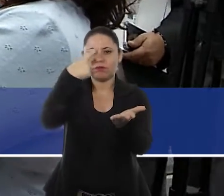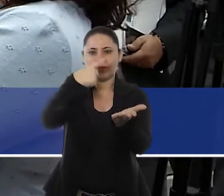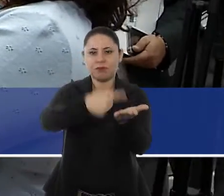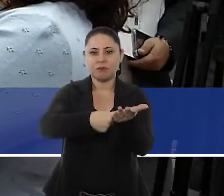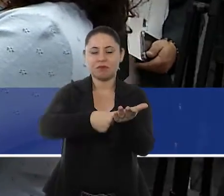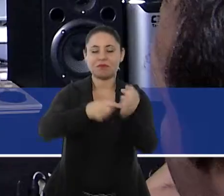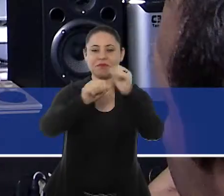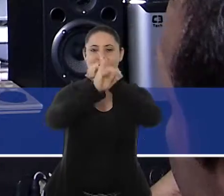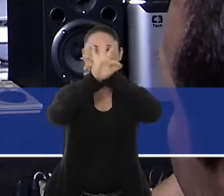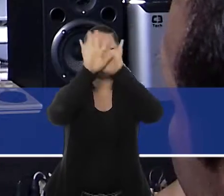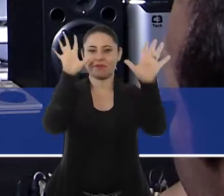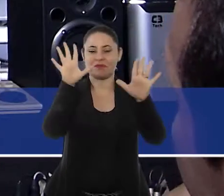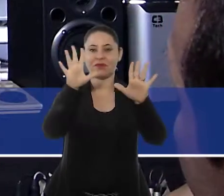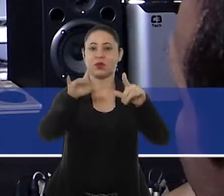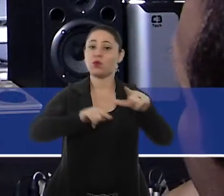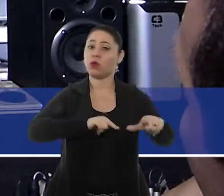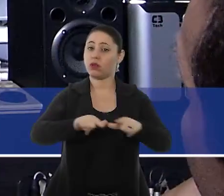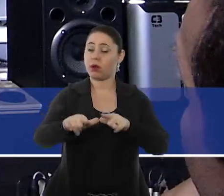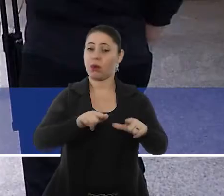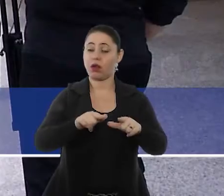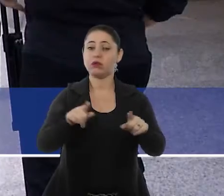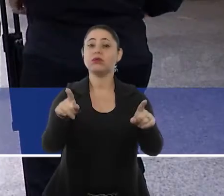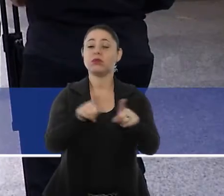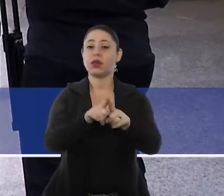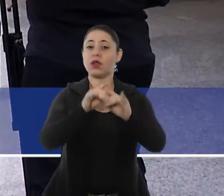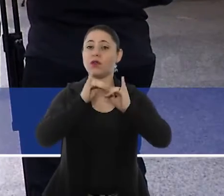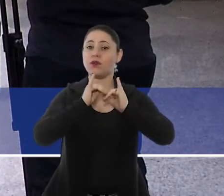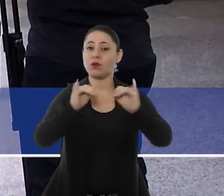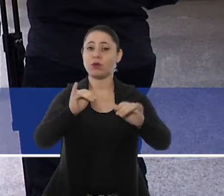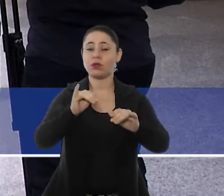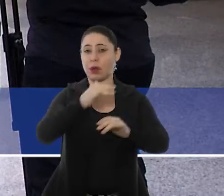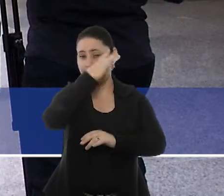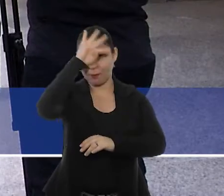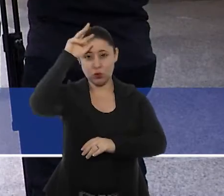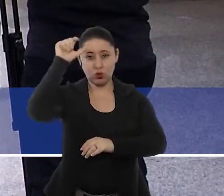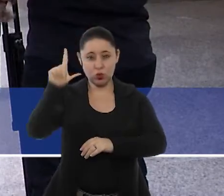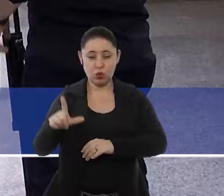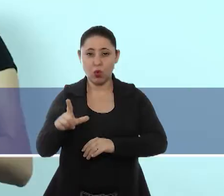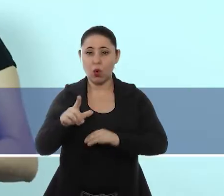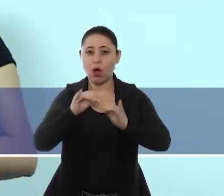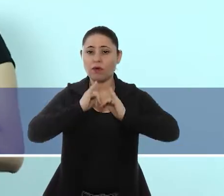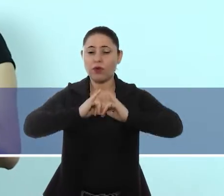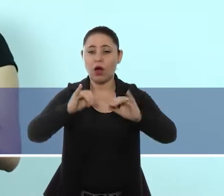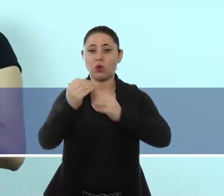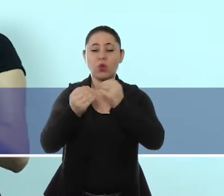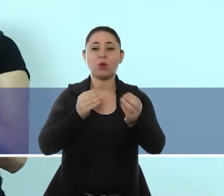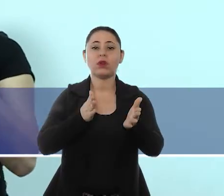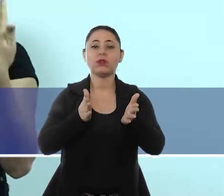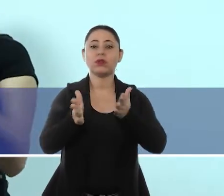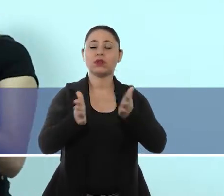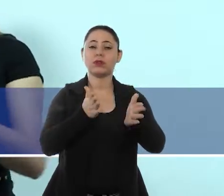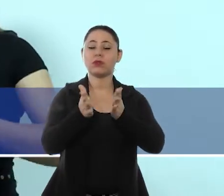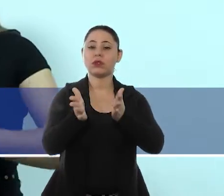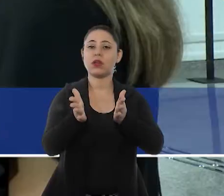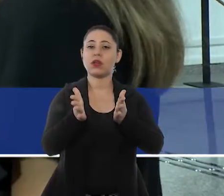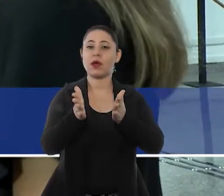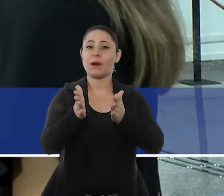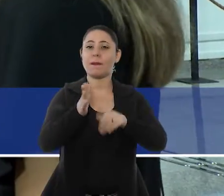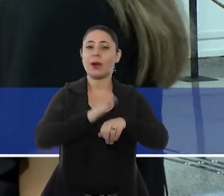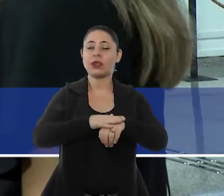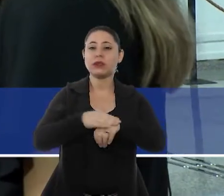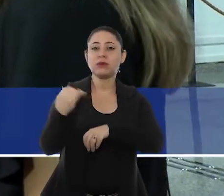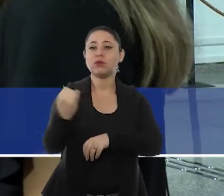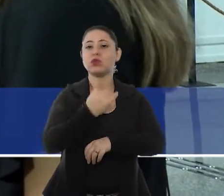compromisso da Casa de Leis com a transparência de seus atos, além de informar o cidadão sul-mato-grossense com recursos de acessibilidade sobre